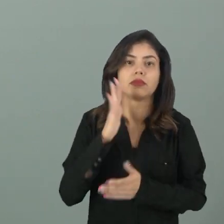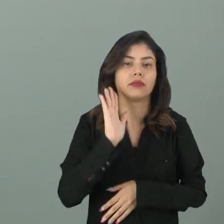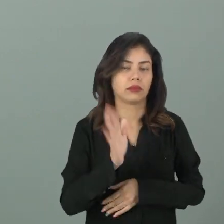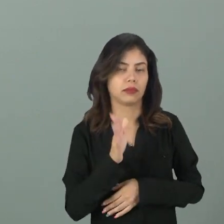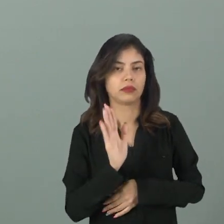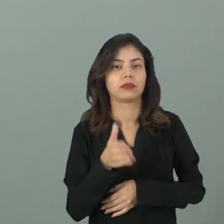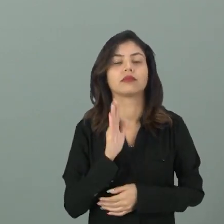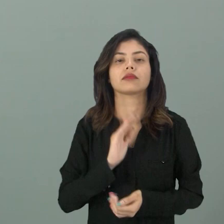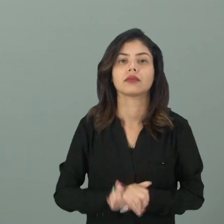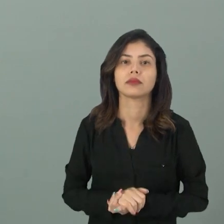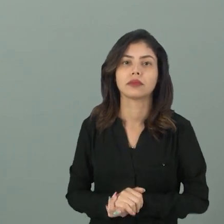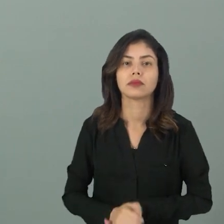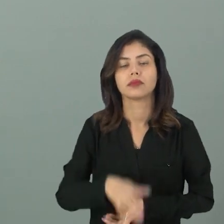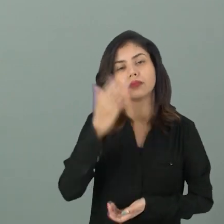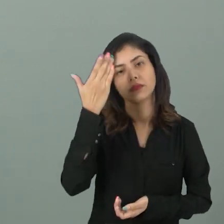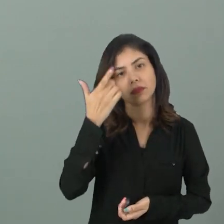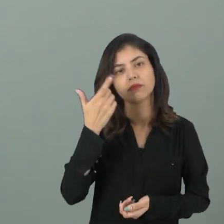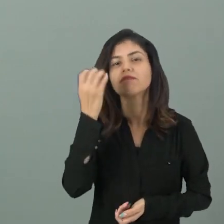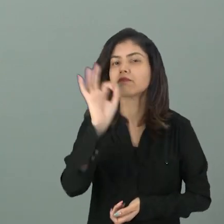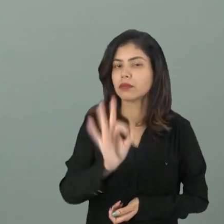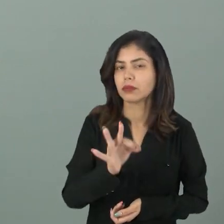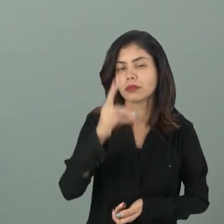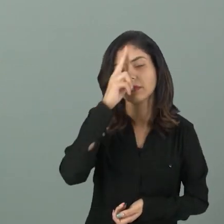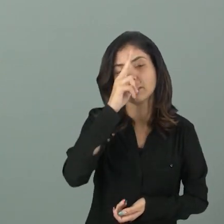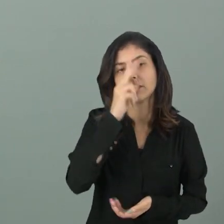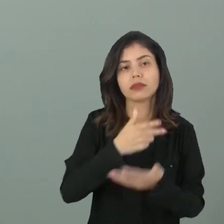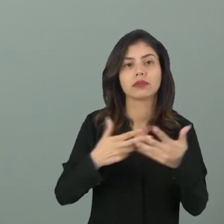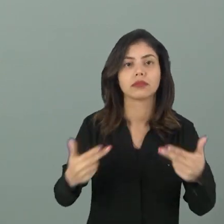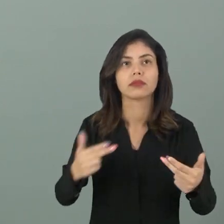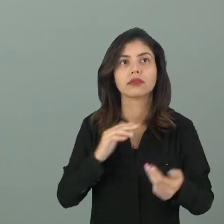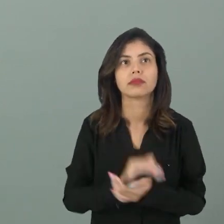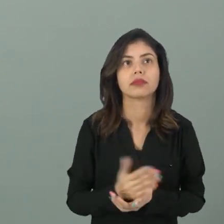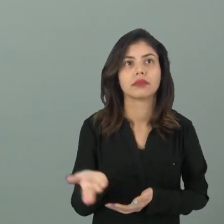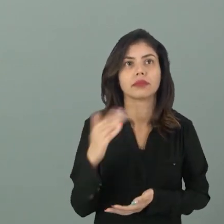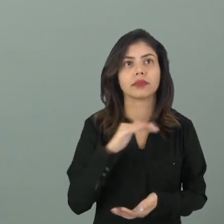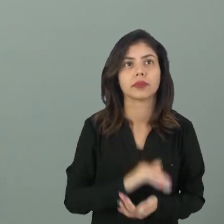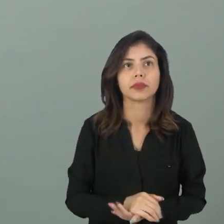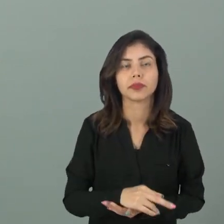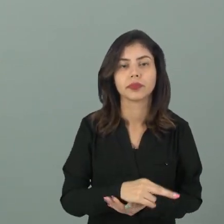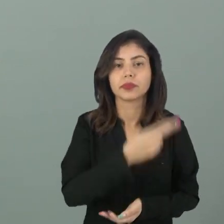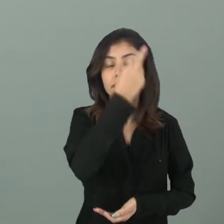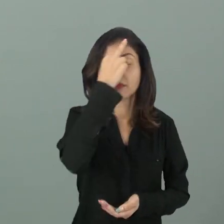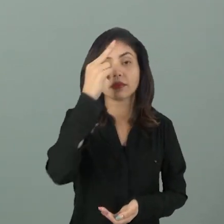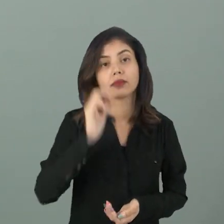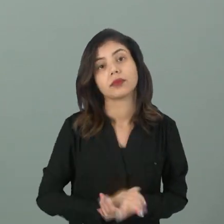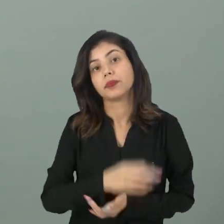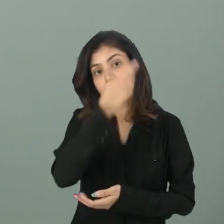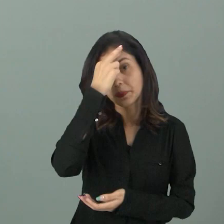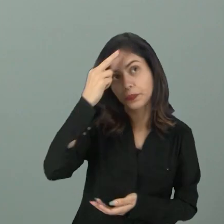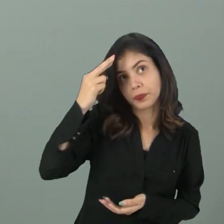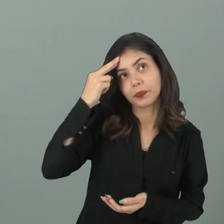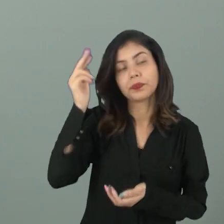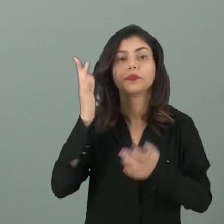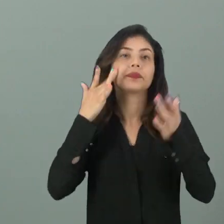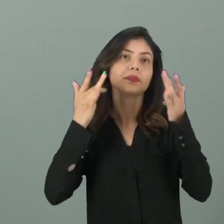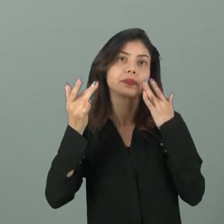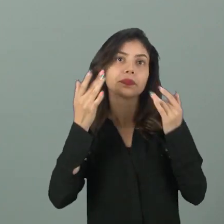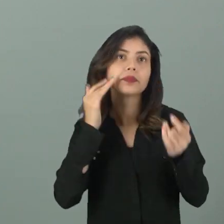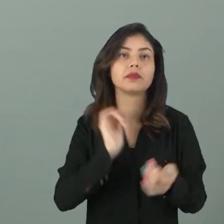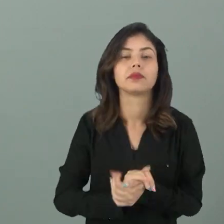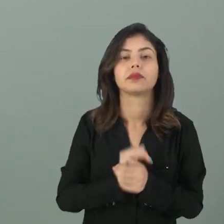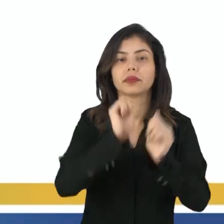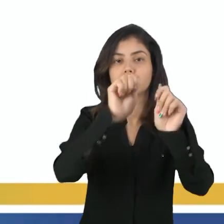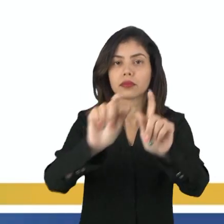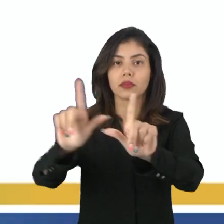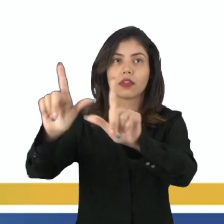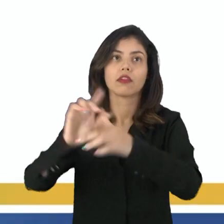com certeza você vai lembrar de muita coisa, certo? Então vamos lá. Bem, sobre a história do teatro, acompanhe